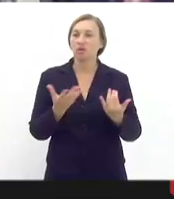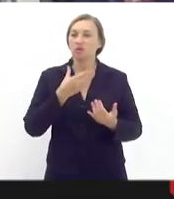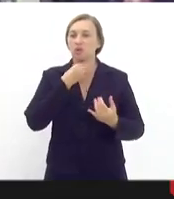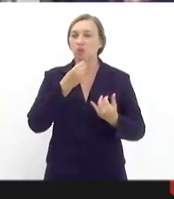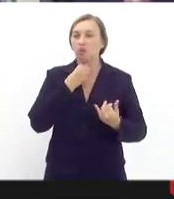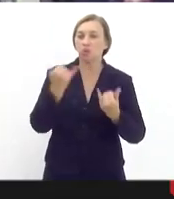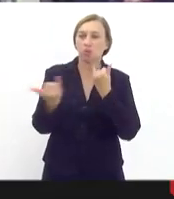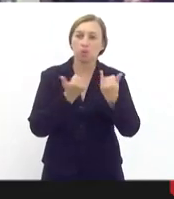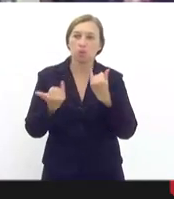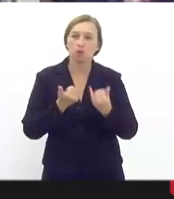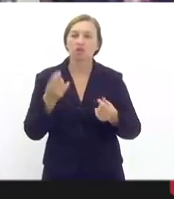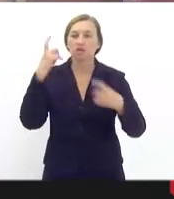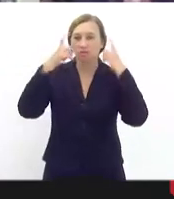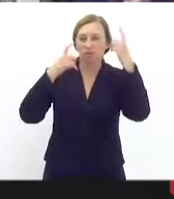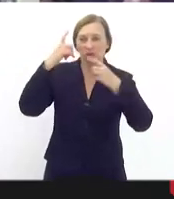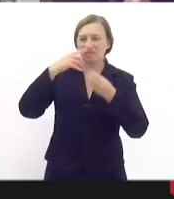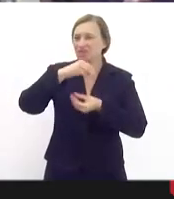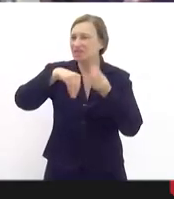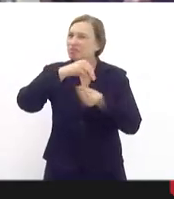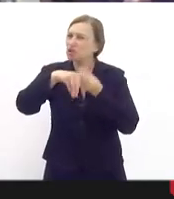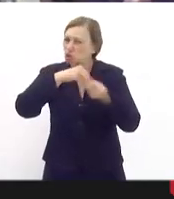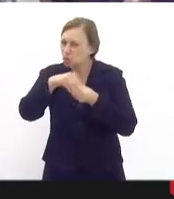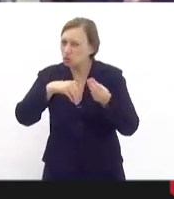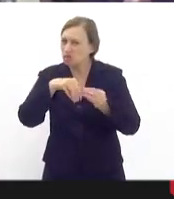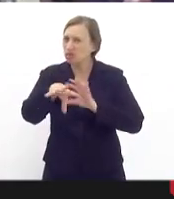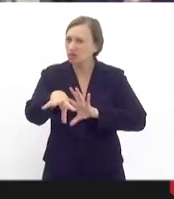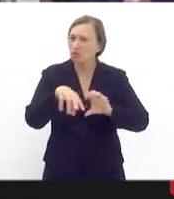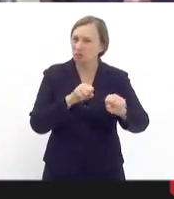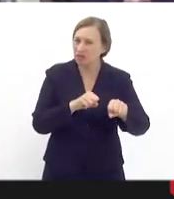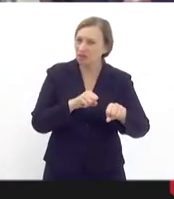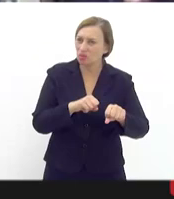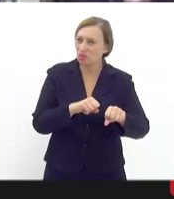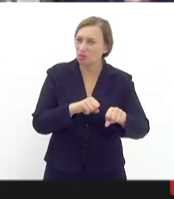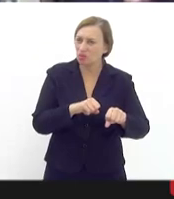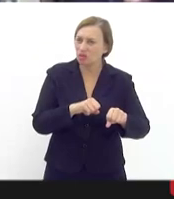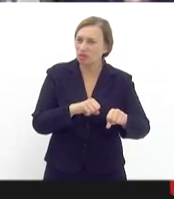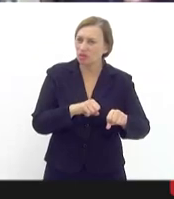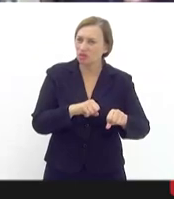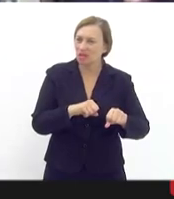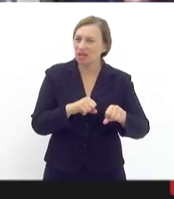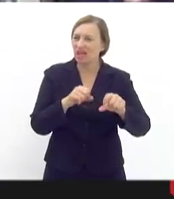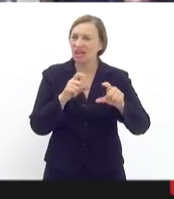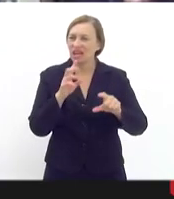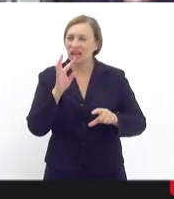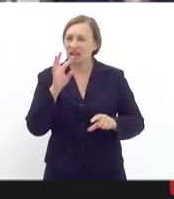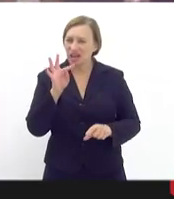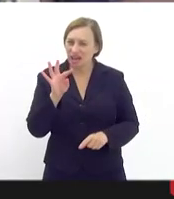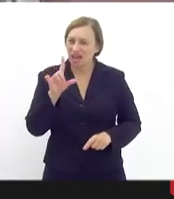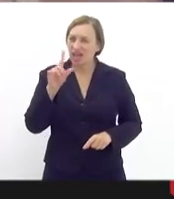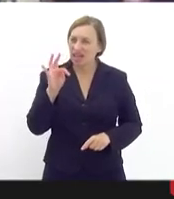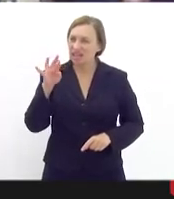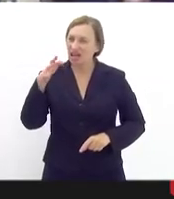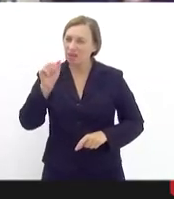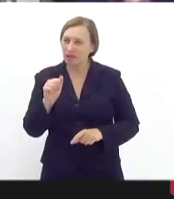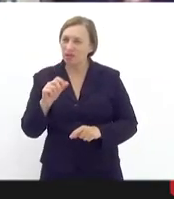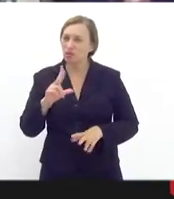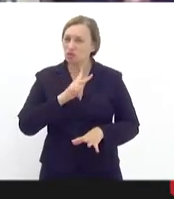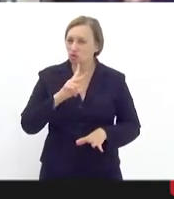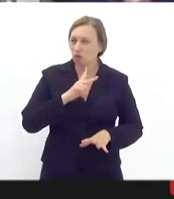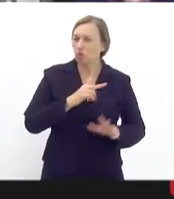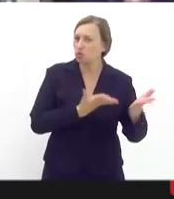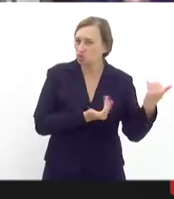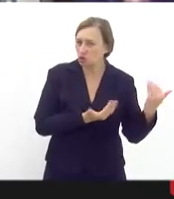tenho muita preocupação, eu acho, nessa mistura, nessa formação, nesse letramento que ele possa ser feito com os próprios jovens,